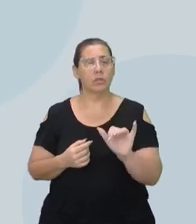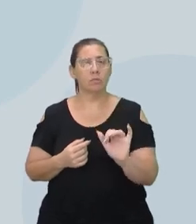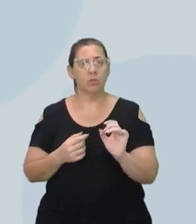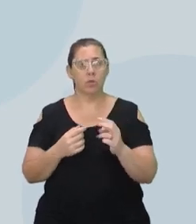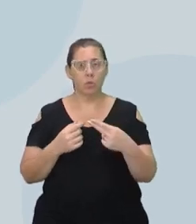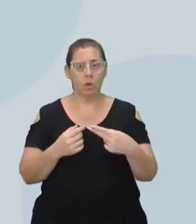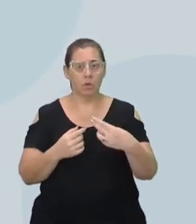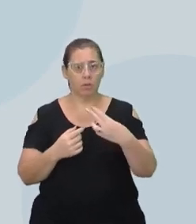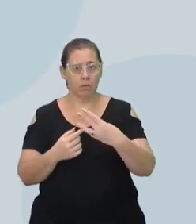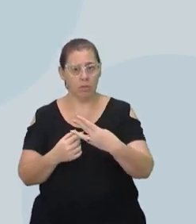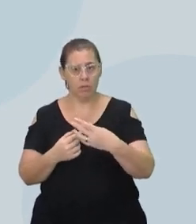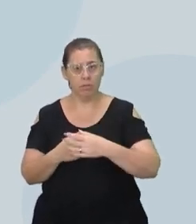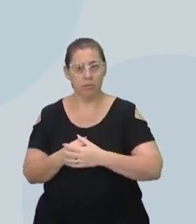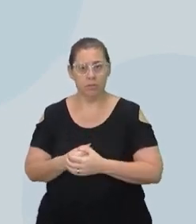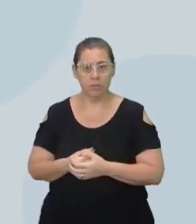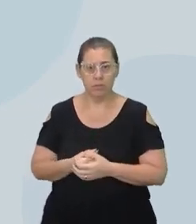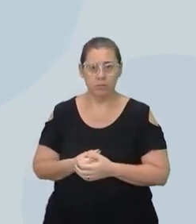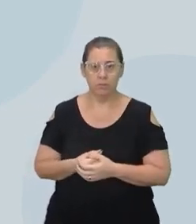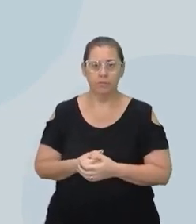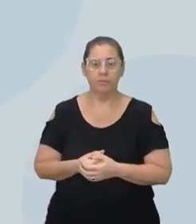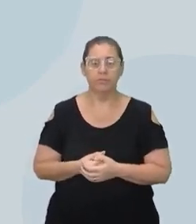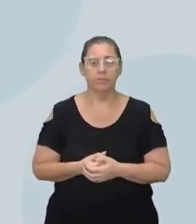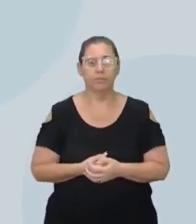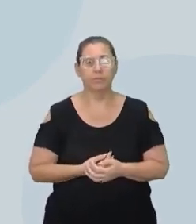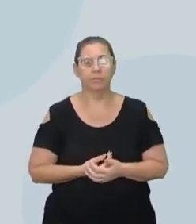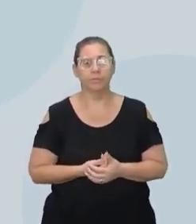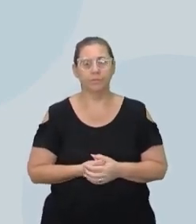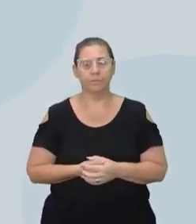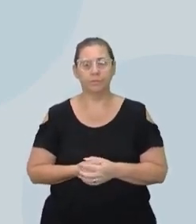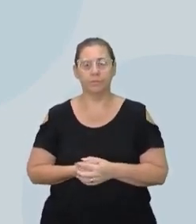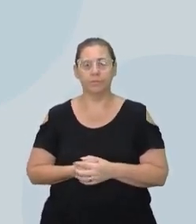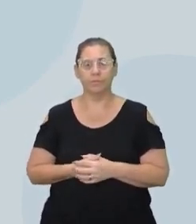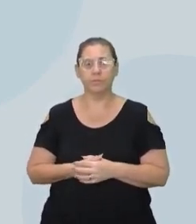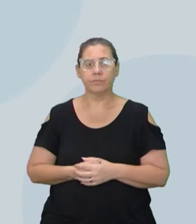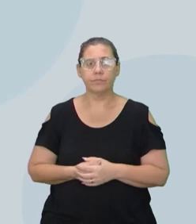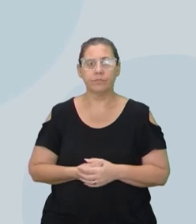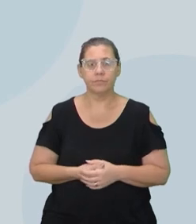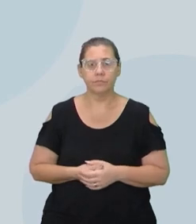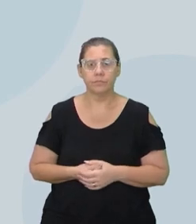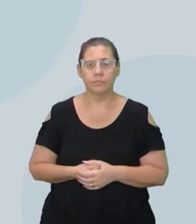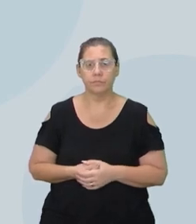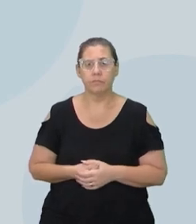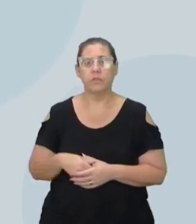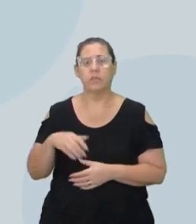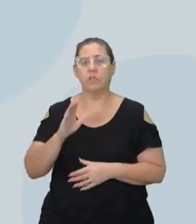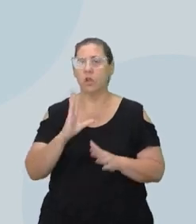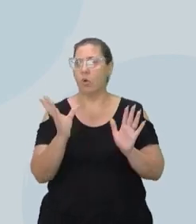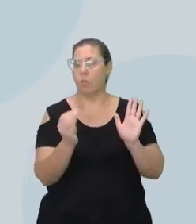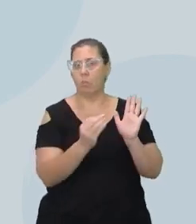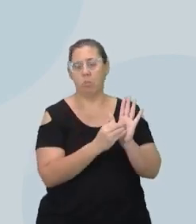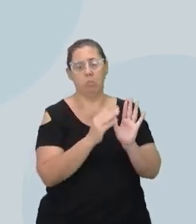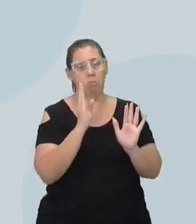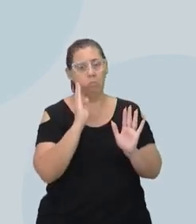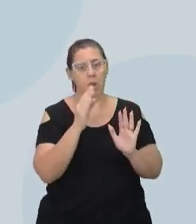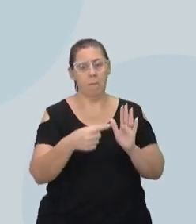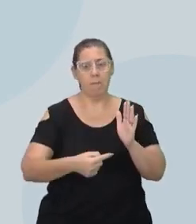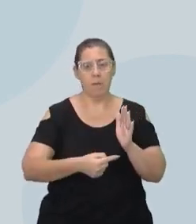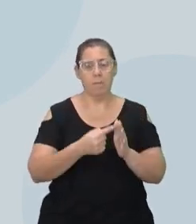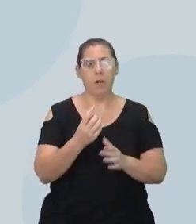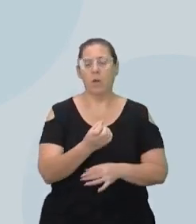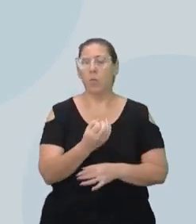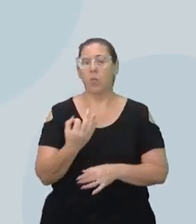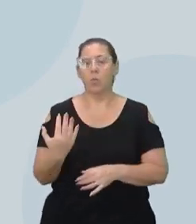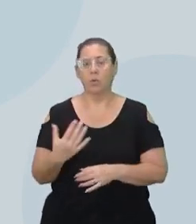fazer aqui do ladinho, ó. 2y é igual a 3. Se a gente já colocar, então, a primeira aqui vai ser